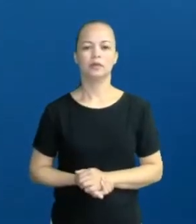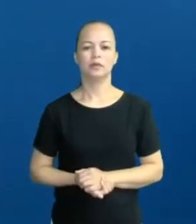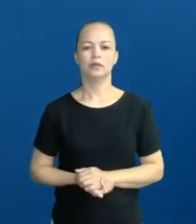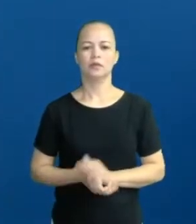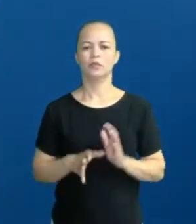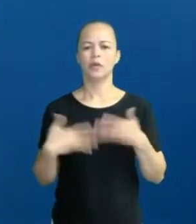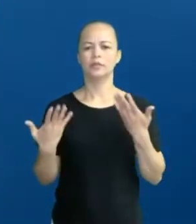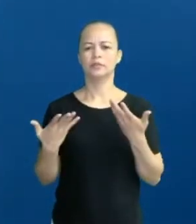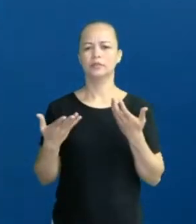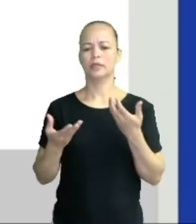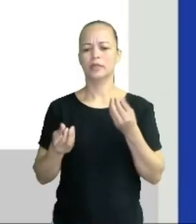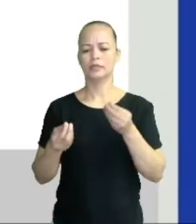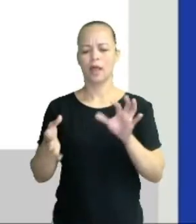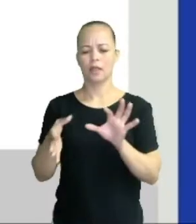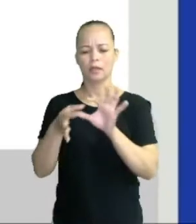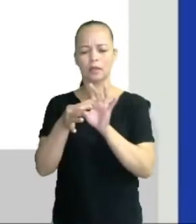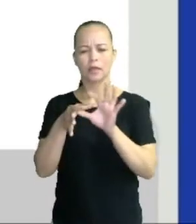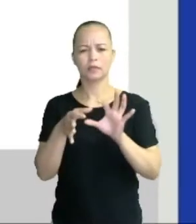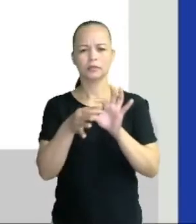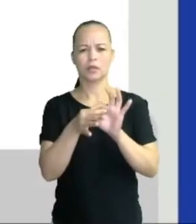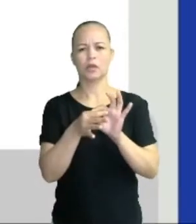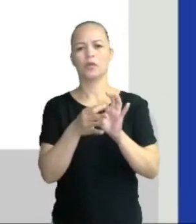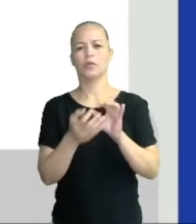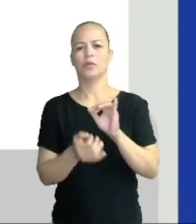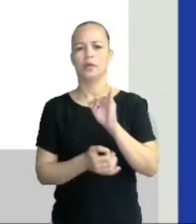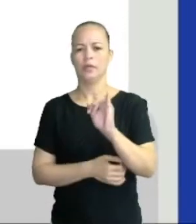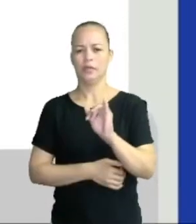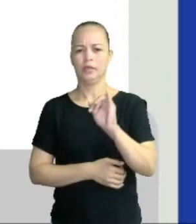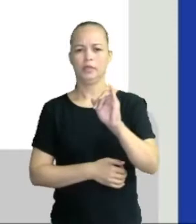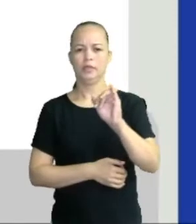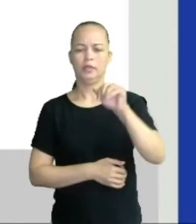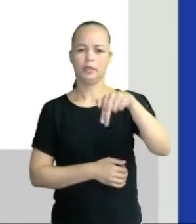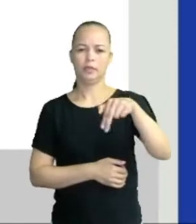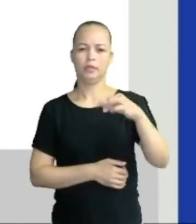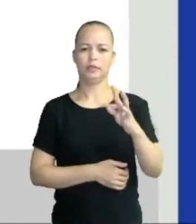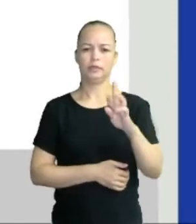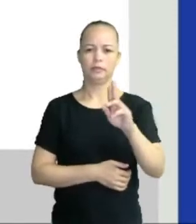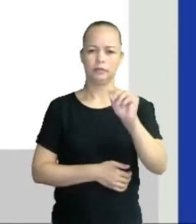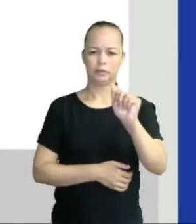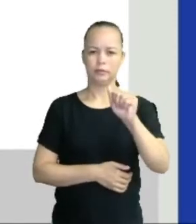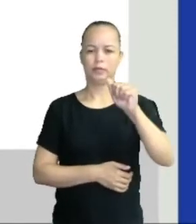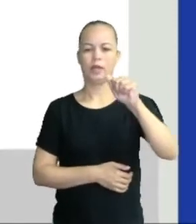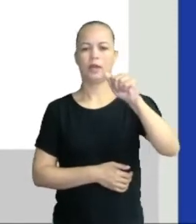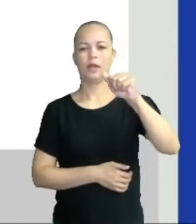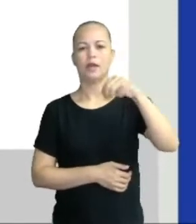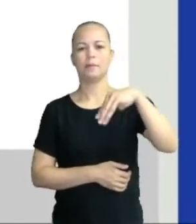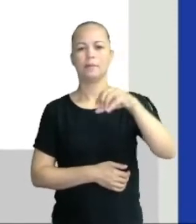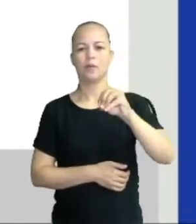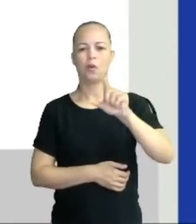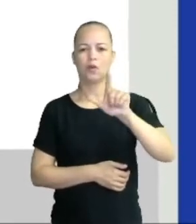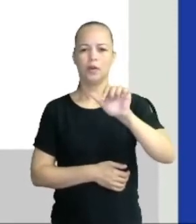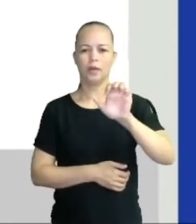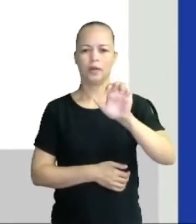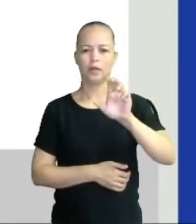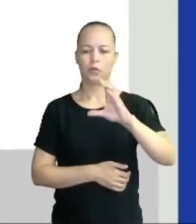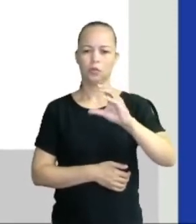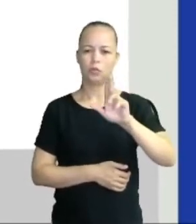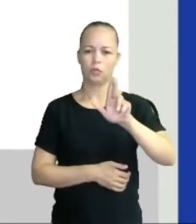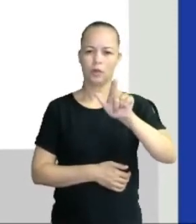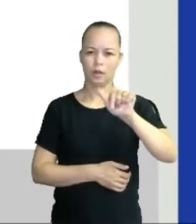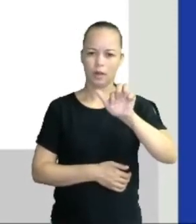ligações intramoleculares e intermoleculares? Então, nesse esquema aqui, a gente está vendo que